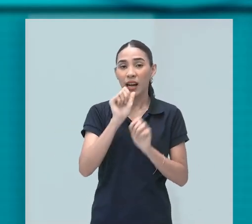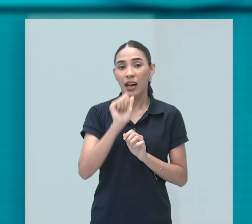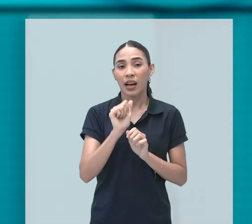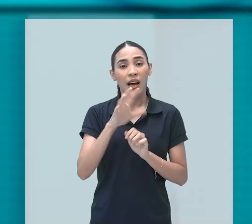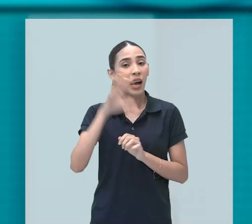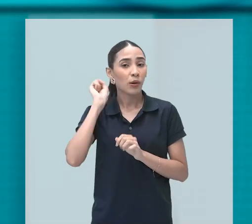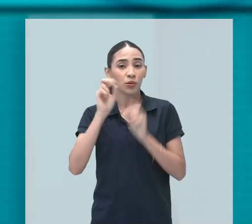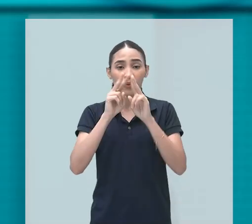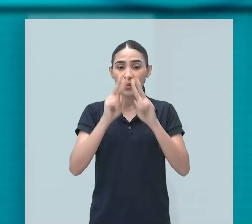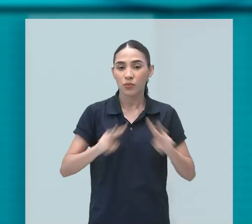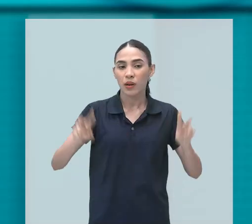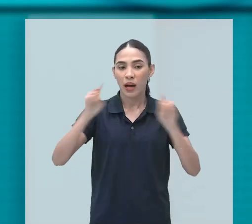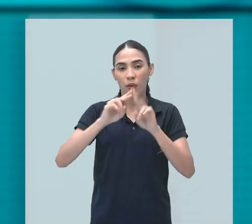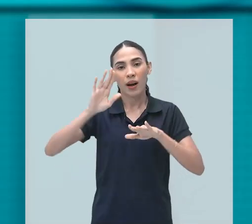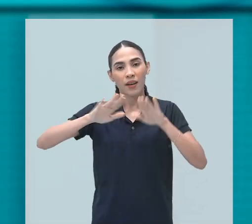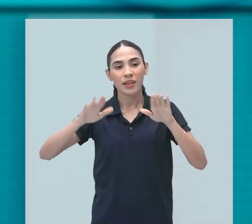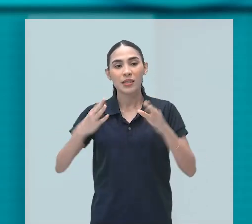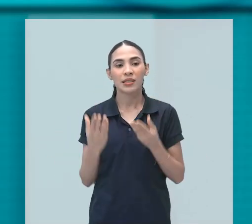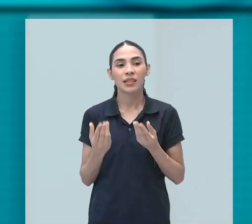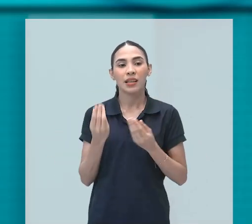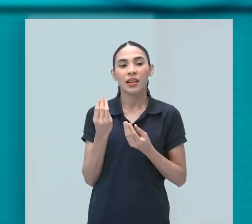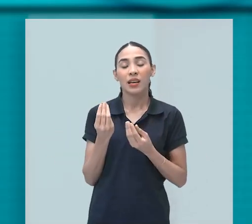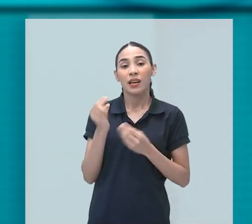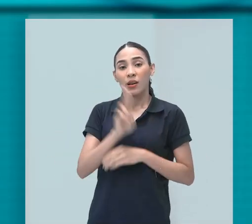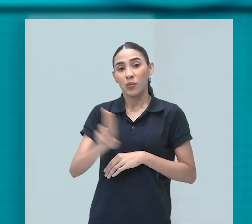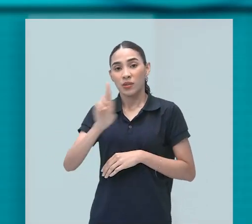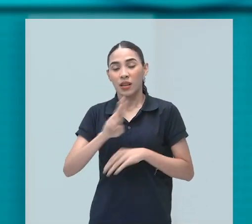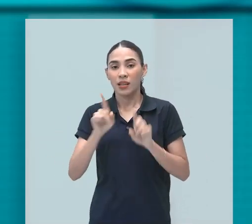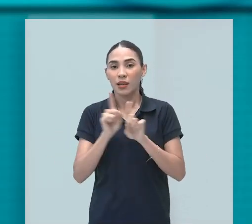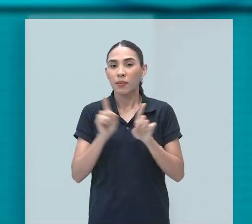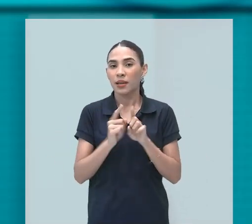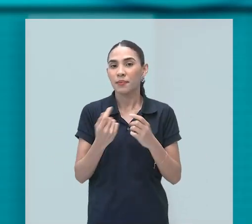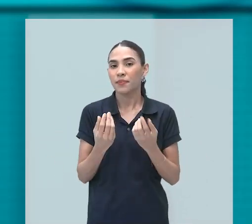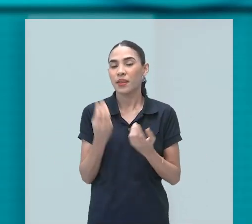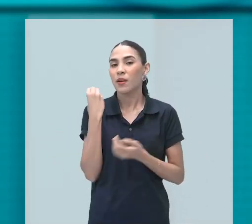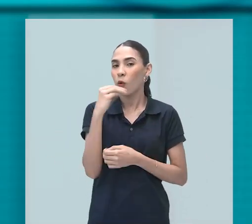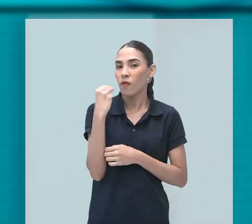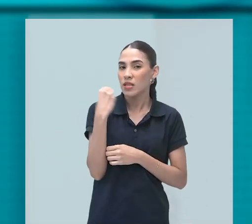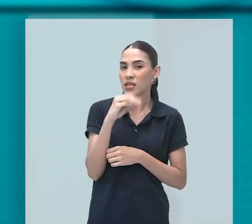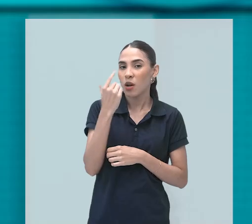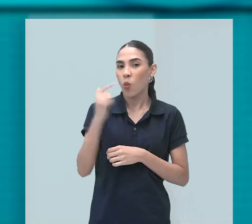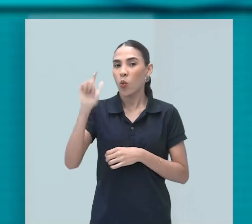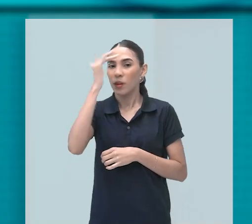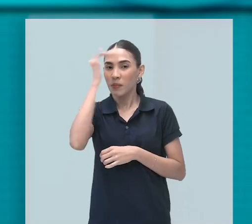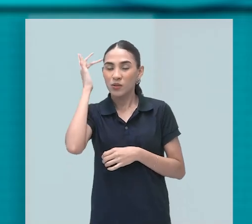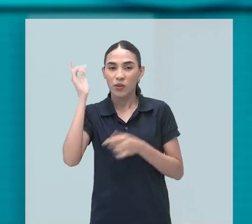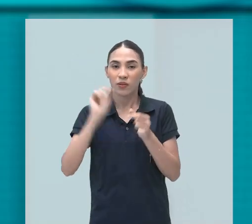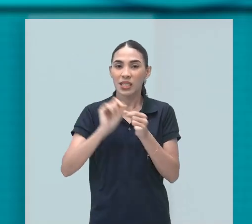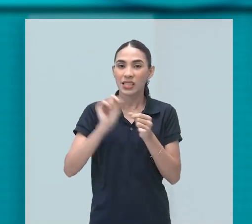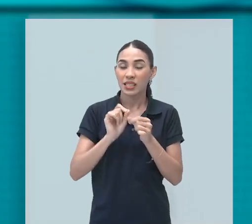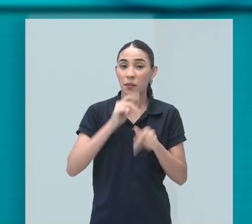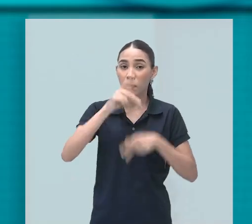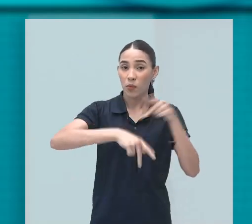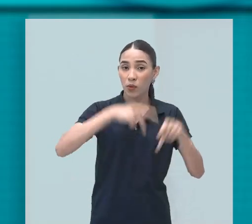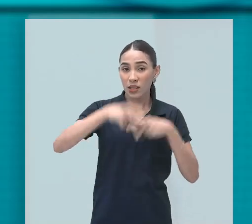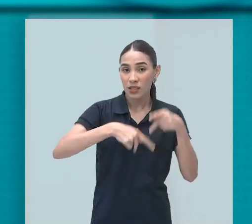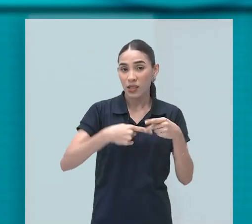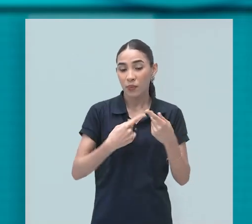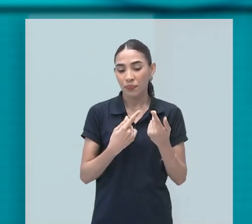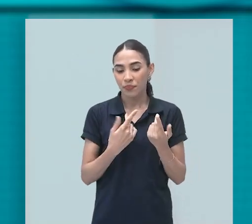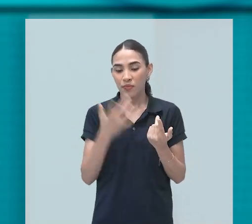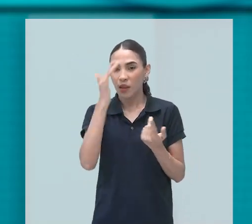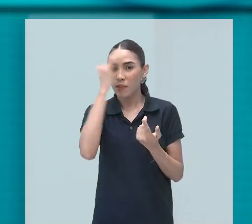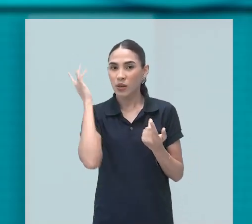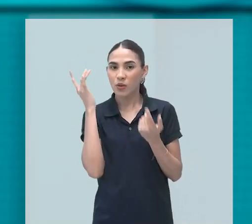muitas vezes, que são colocadas nesses textos para buscar convencer o outro, para fazer com que a população, o